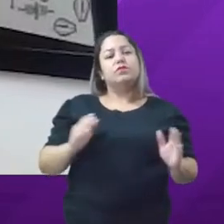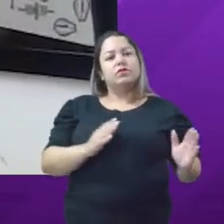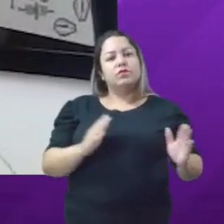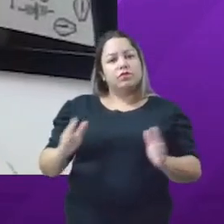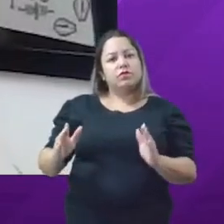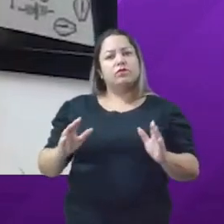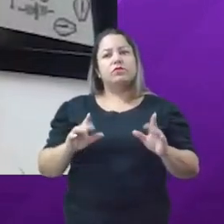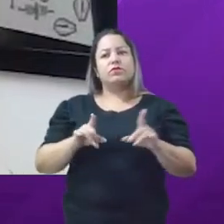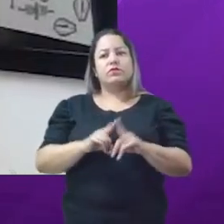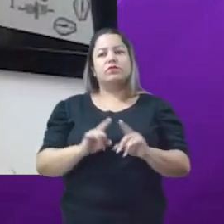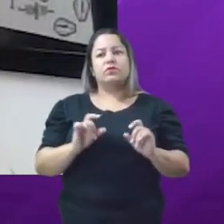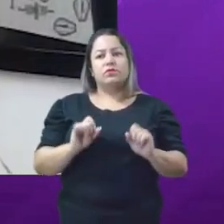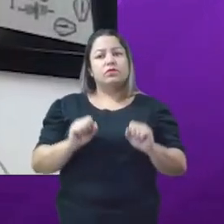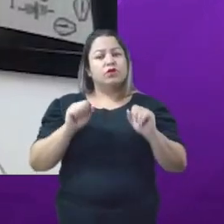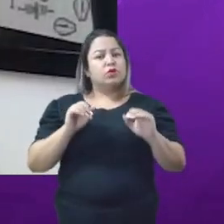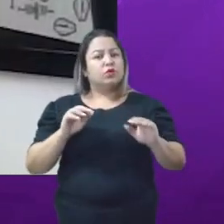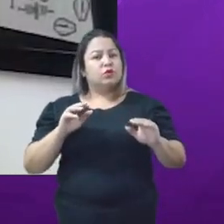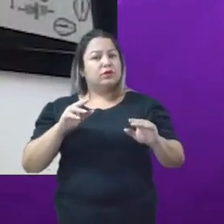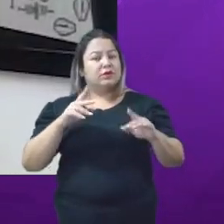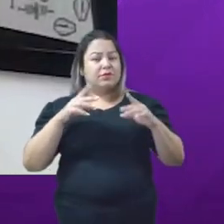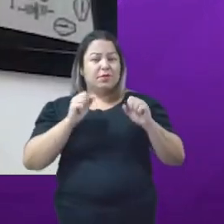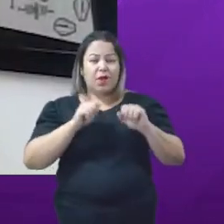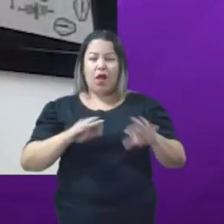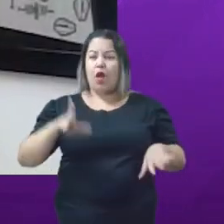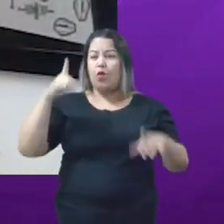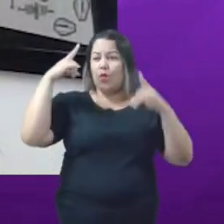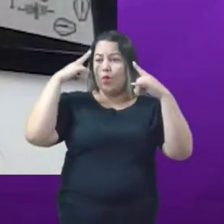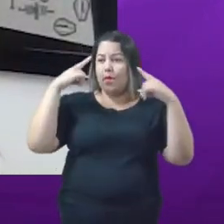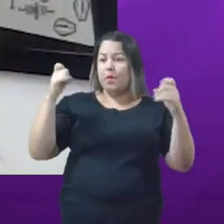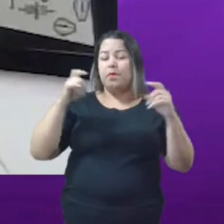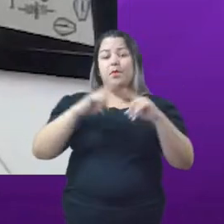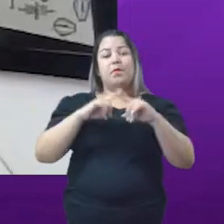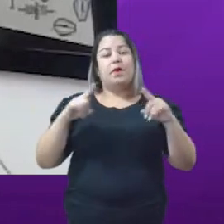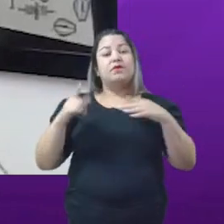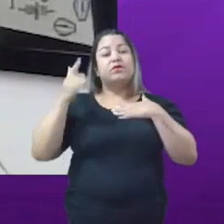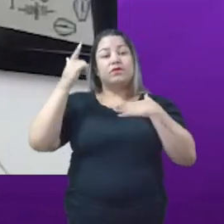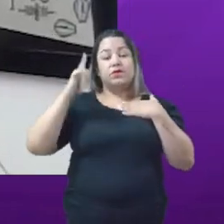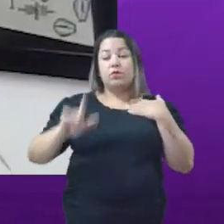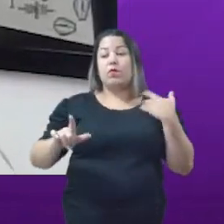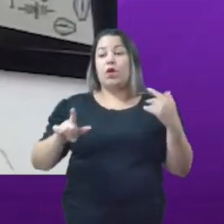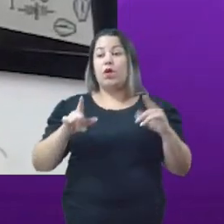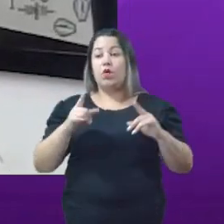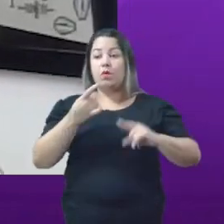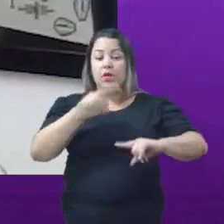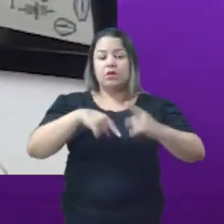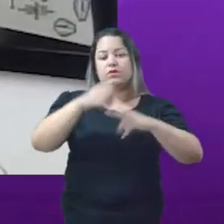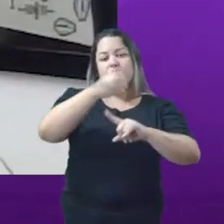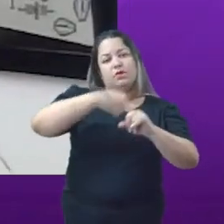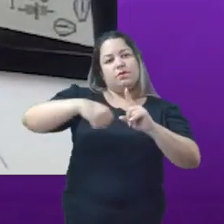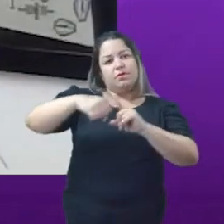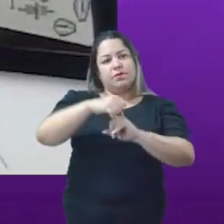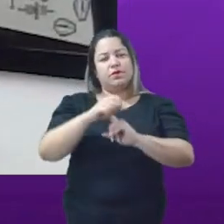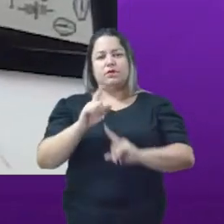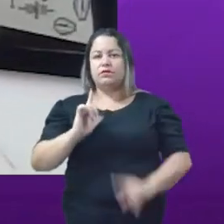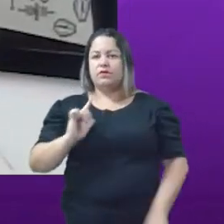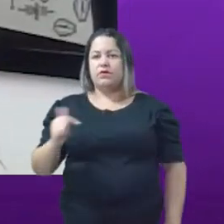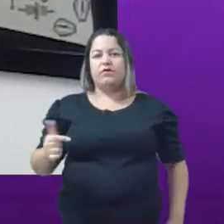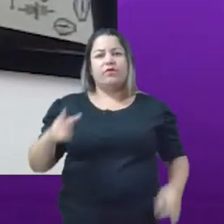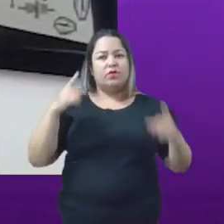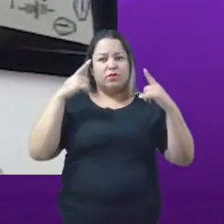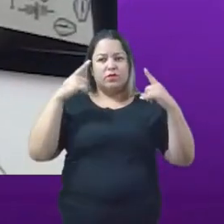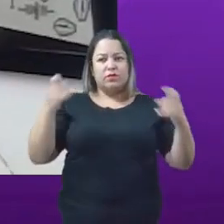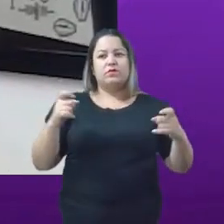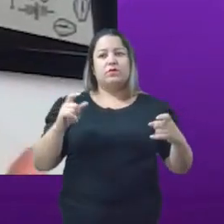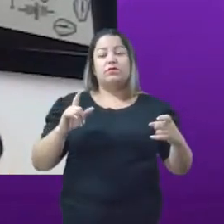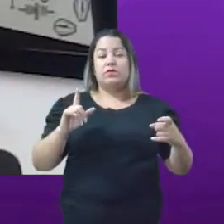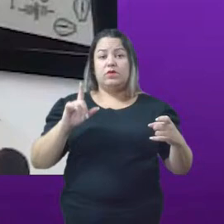para a erradicação da violência, mas também para a gente conseguir construir uma sociedade menos violenta. Não vai ser deixar